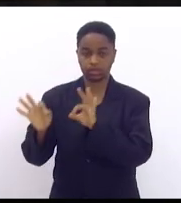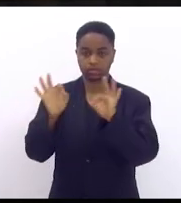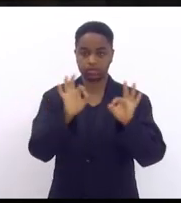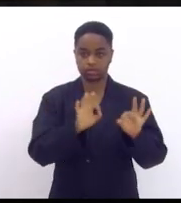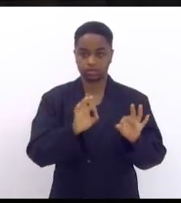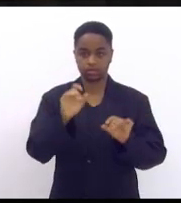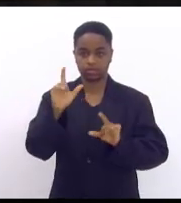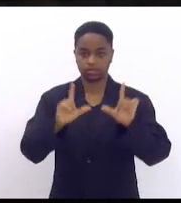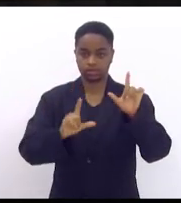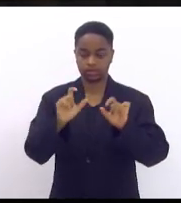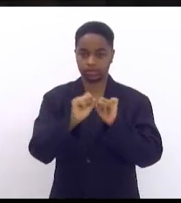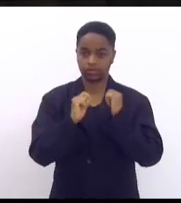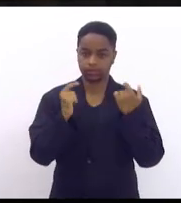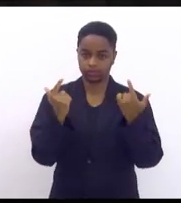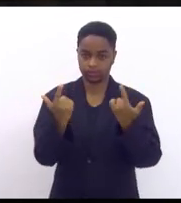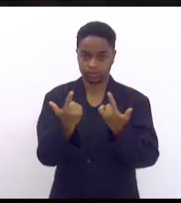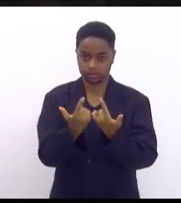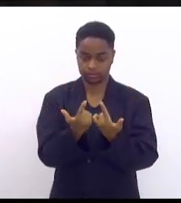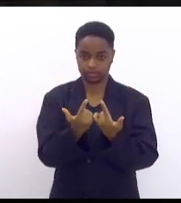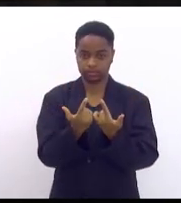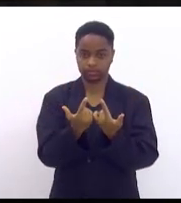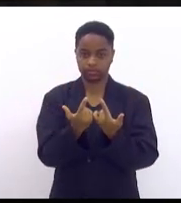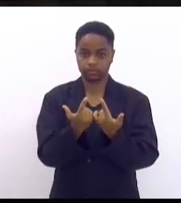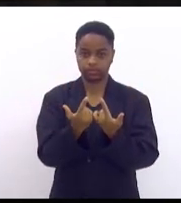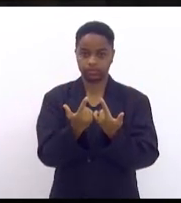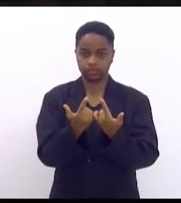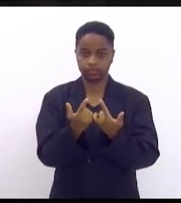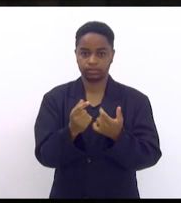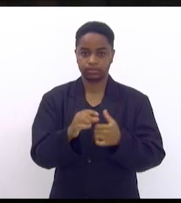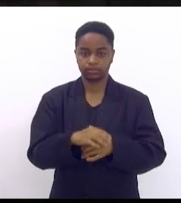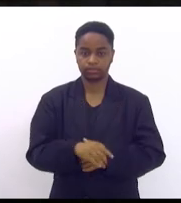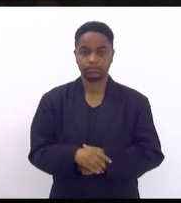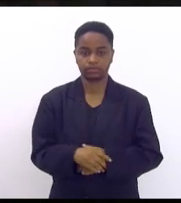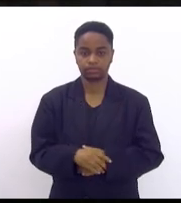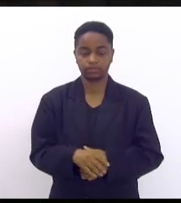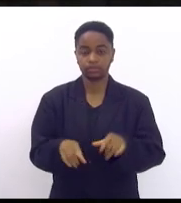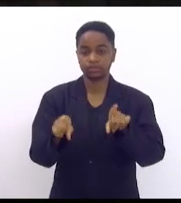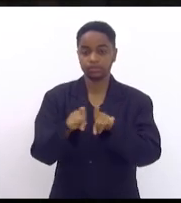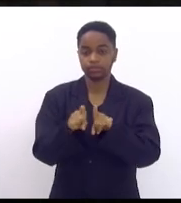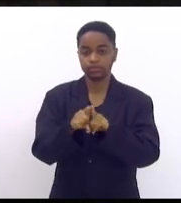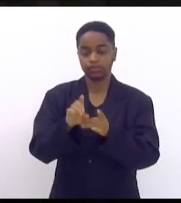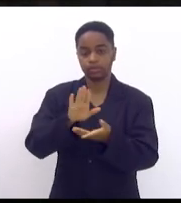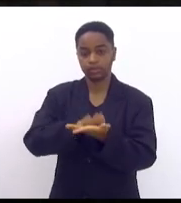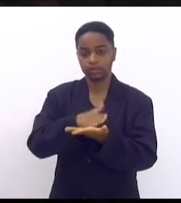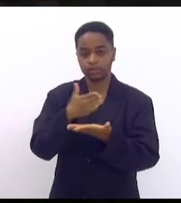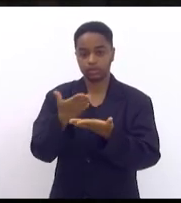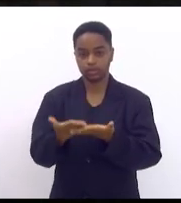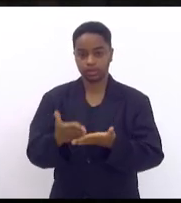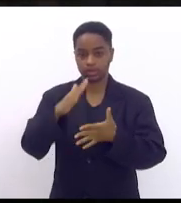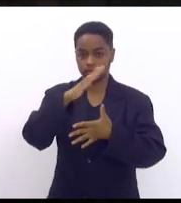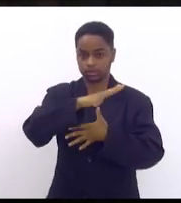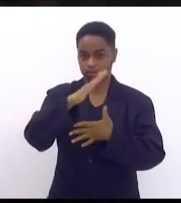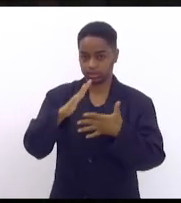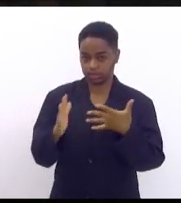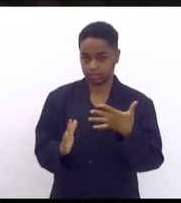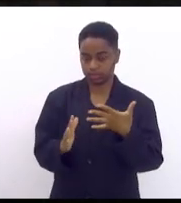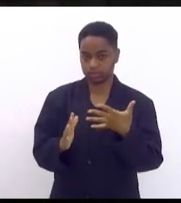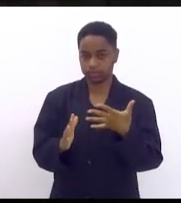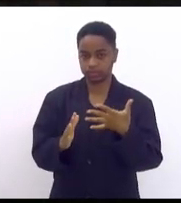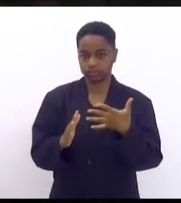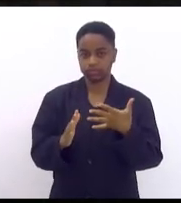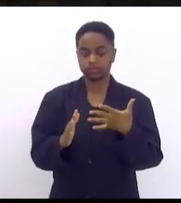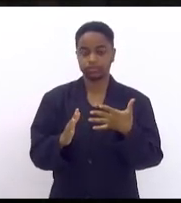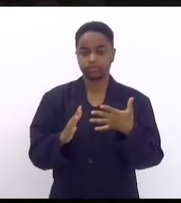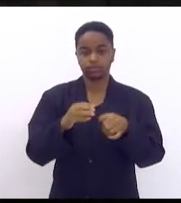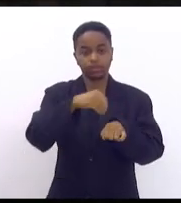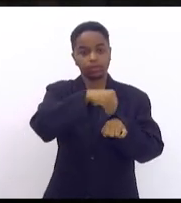telespectadores da TV Alerj e senhor intérprete da língua de